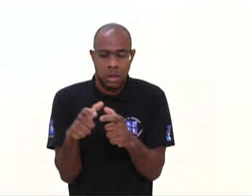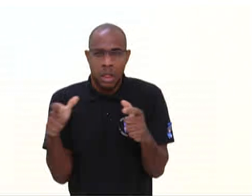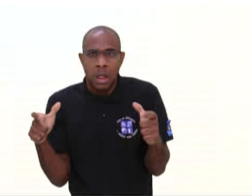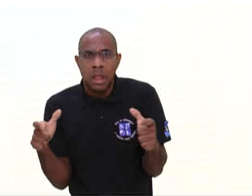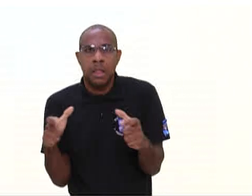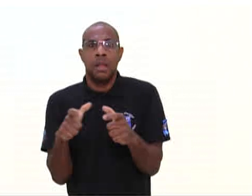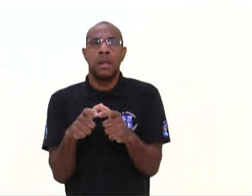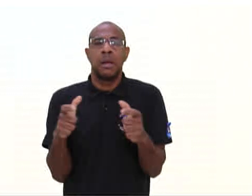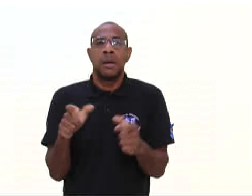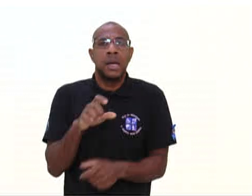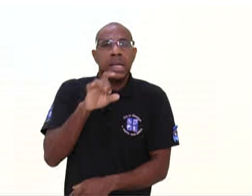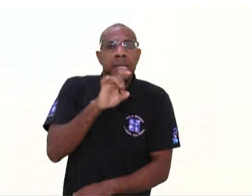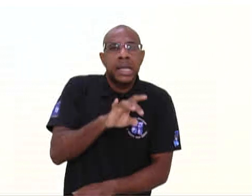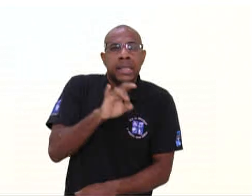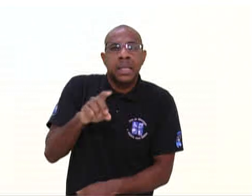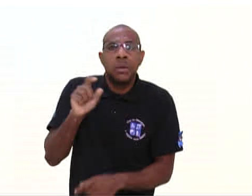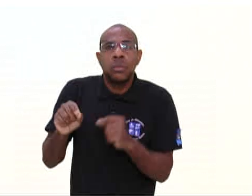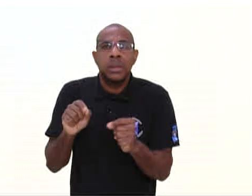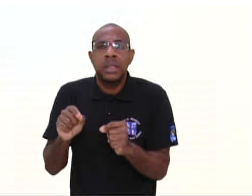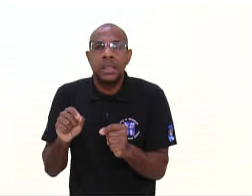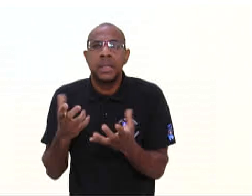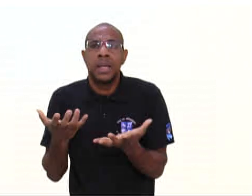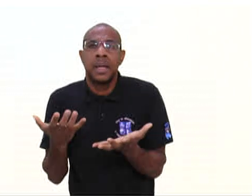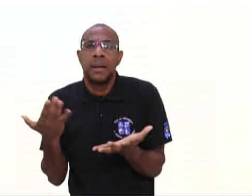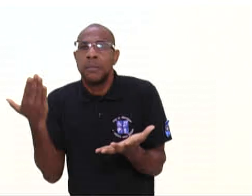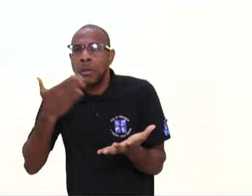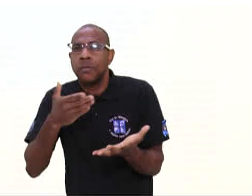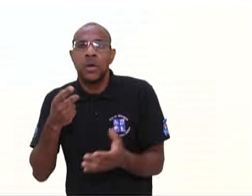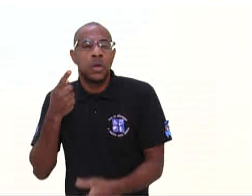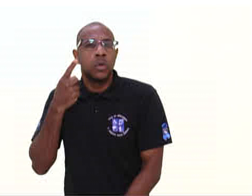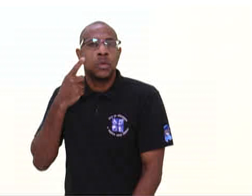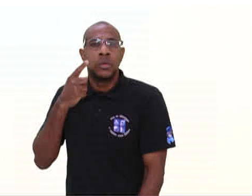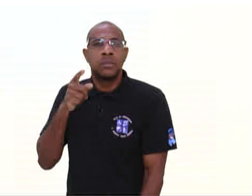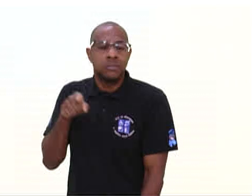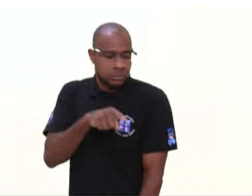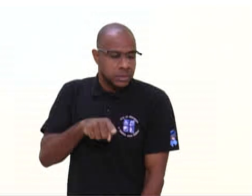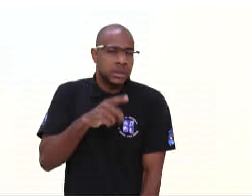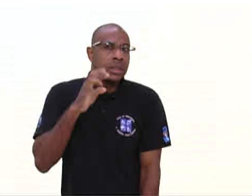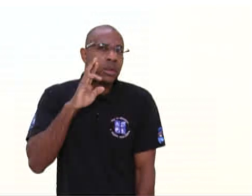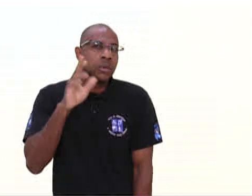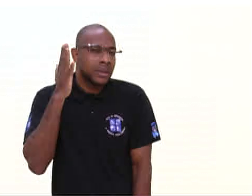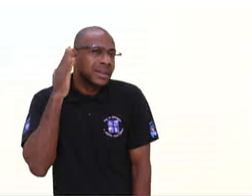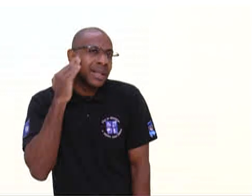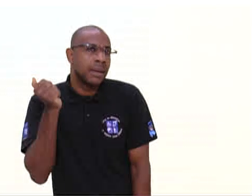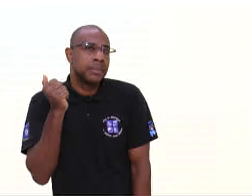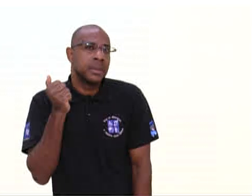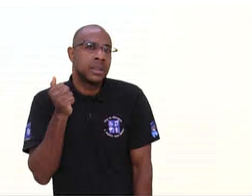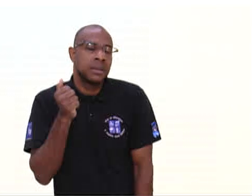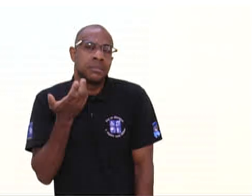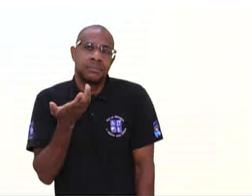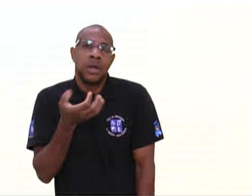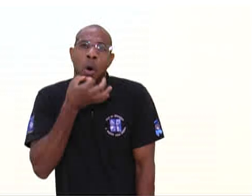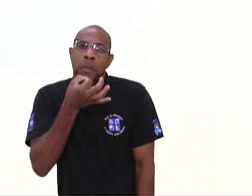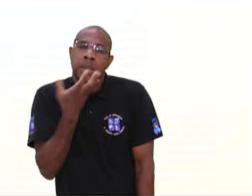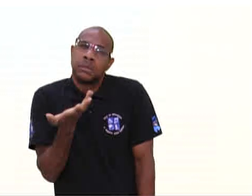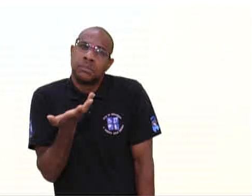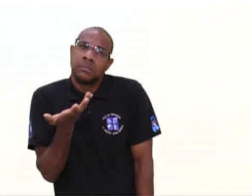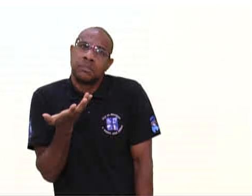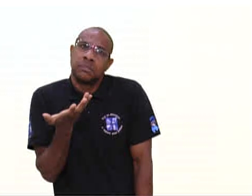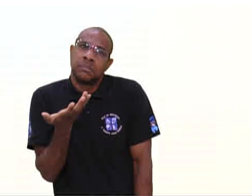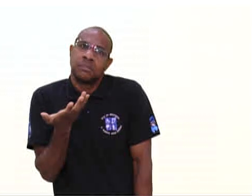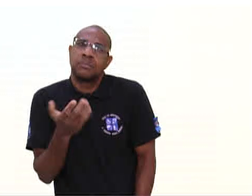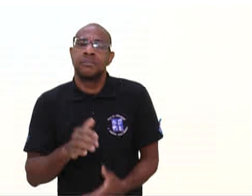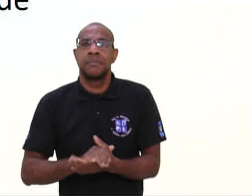Enfim, cada um o que quer aprova. O Senhor sabe, pão ou pães é questão de opiniões. O sertão está em